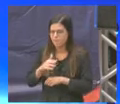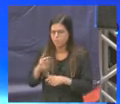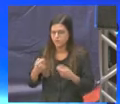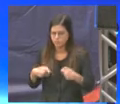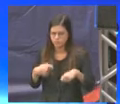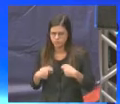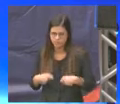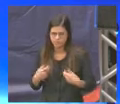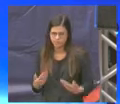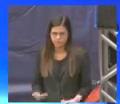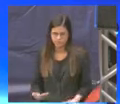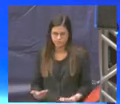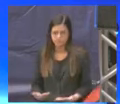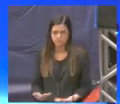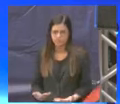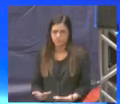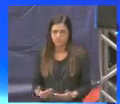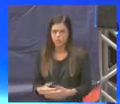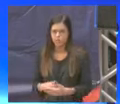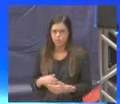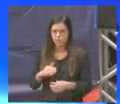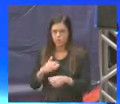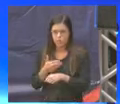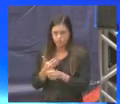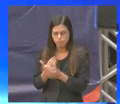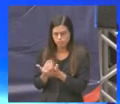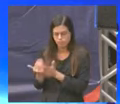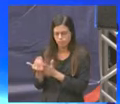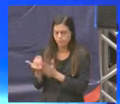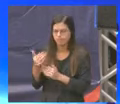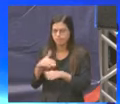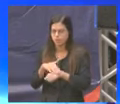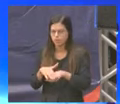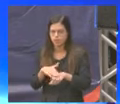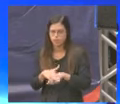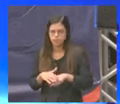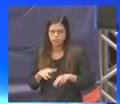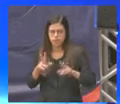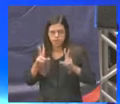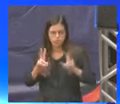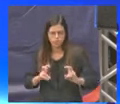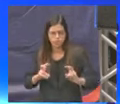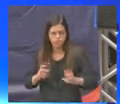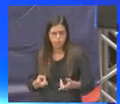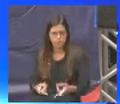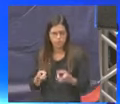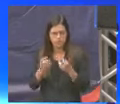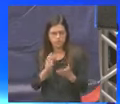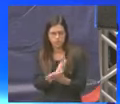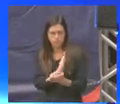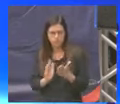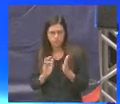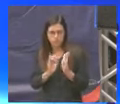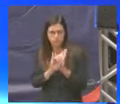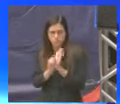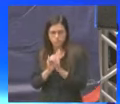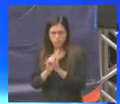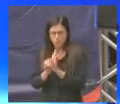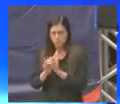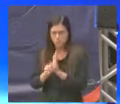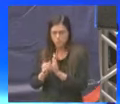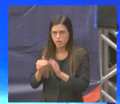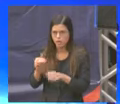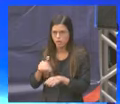disso. E eu comecei a falar sobre esse assunto porque eu percebia em alguns editais que havia